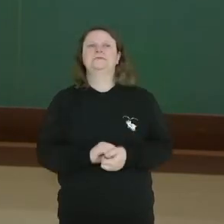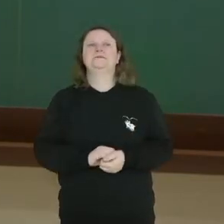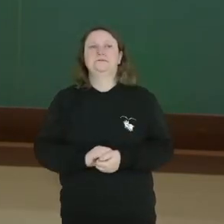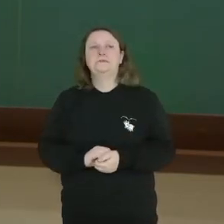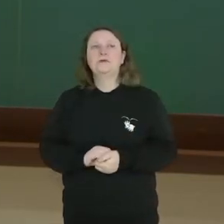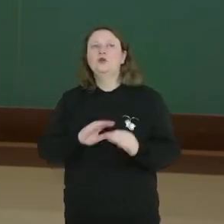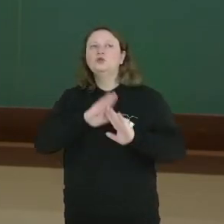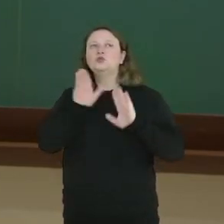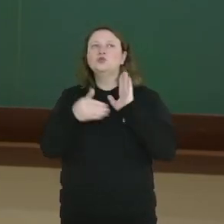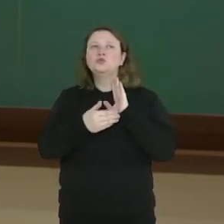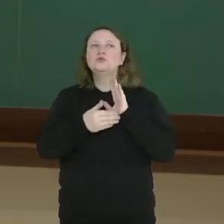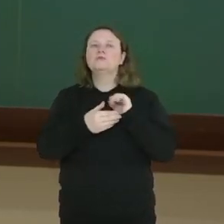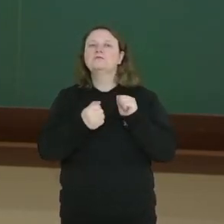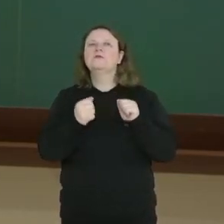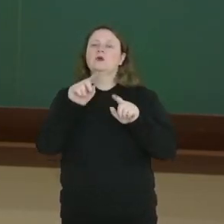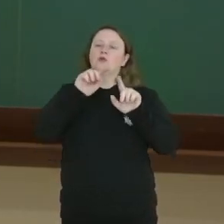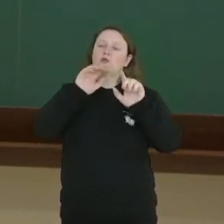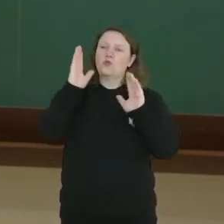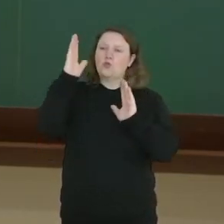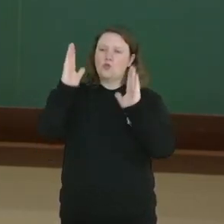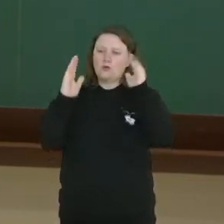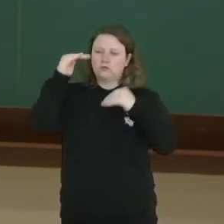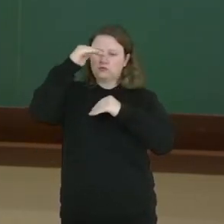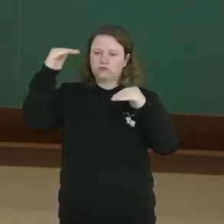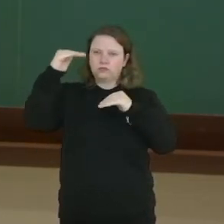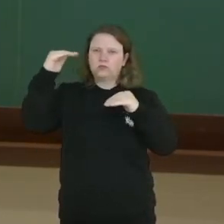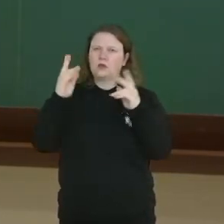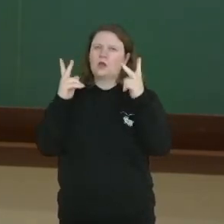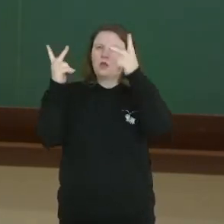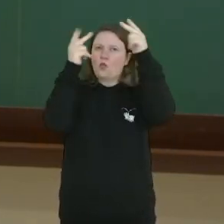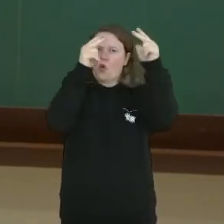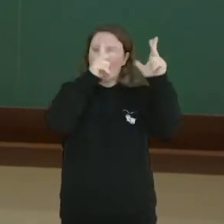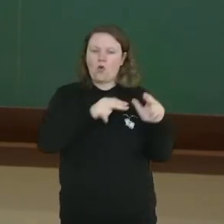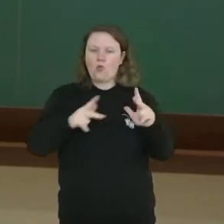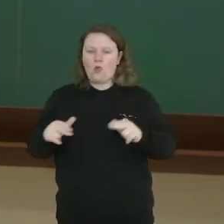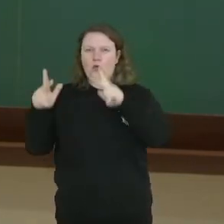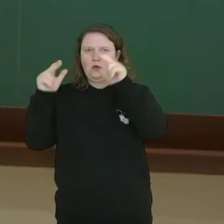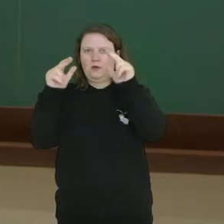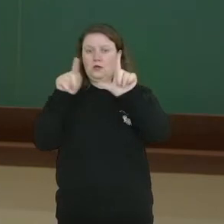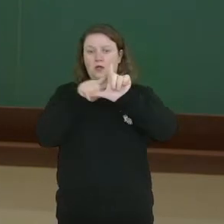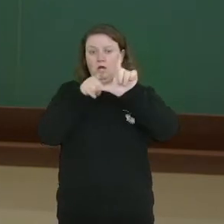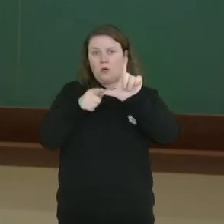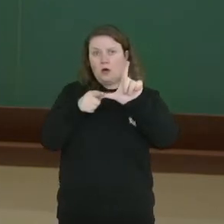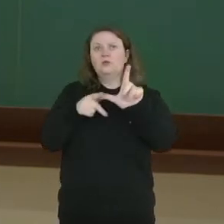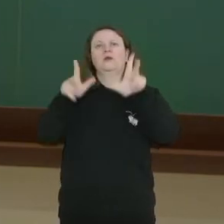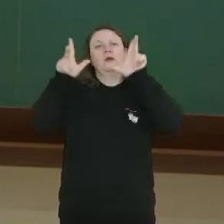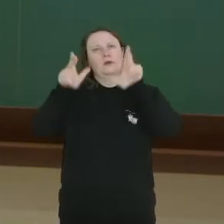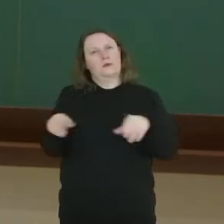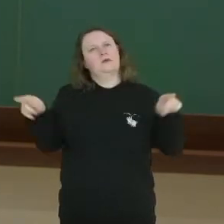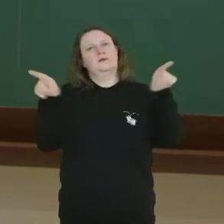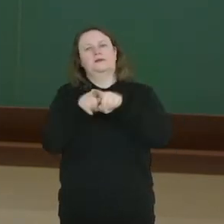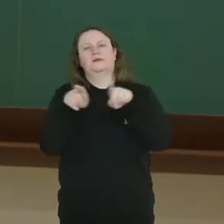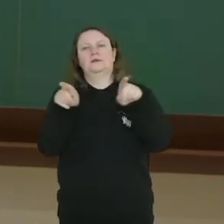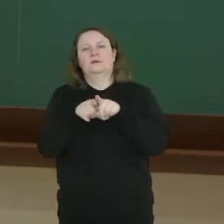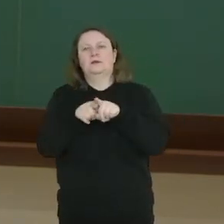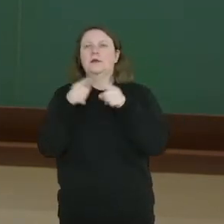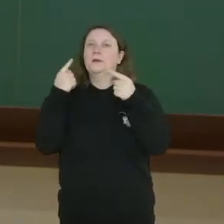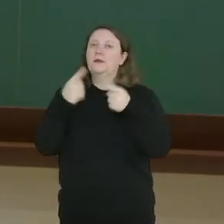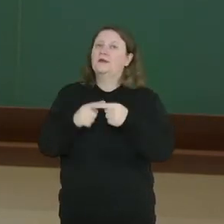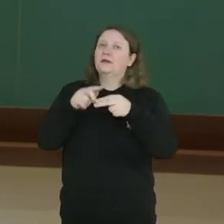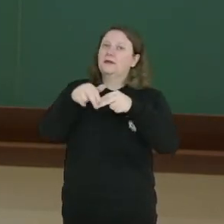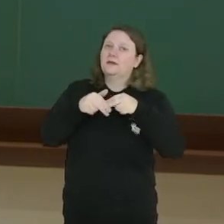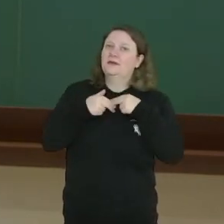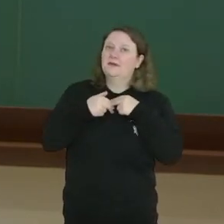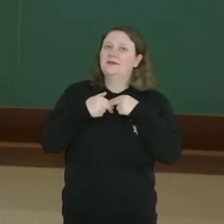tá? Então, todos possuem os lados iguais e todos possuem os ângulos iguais também. Por isso, são